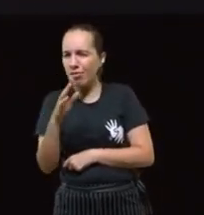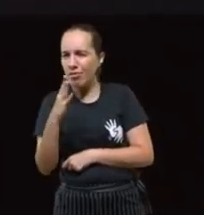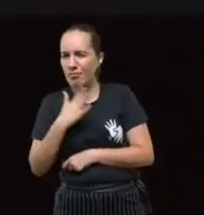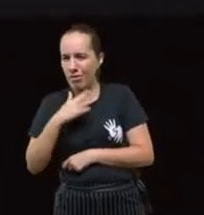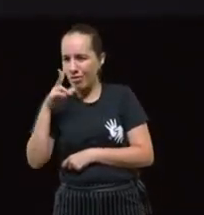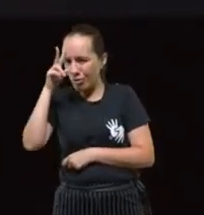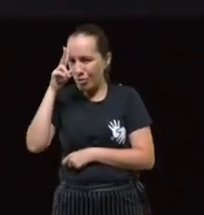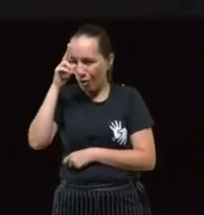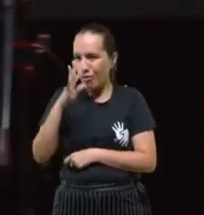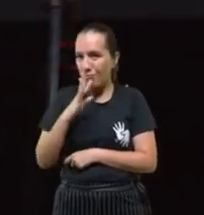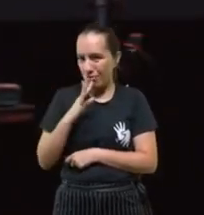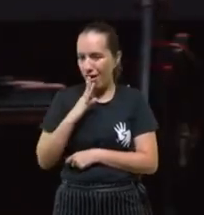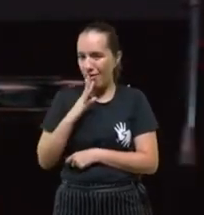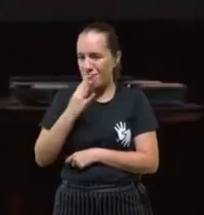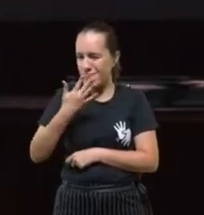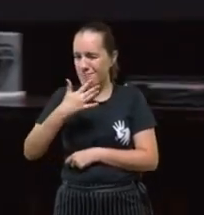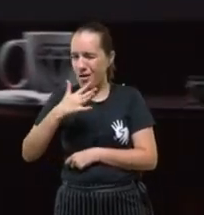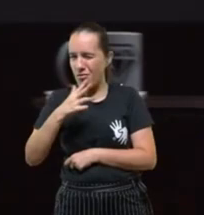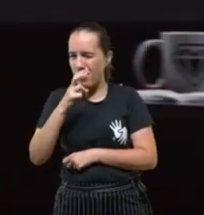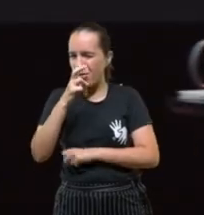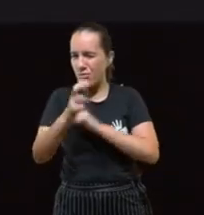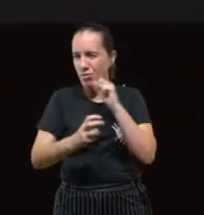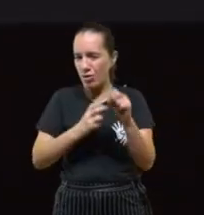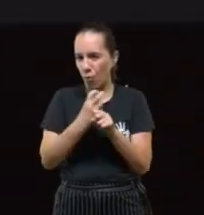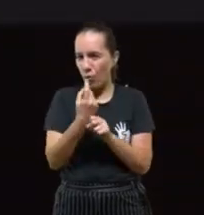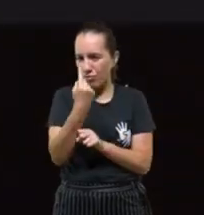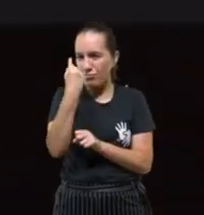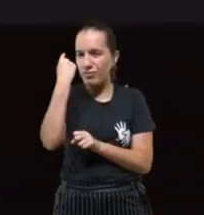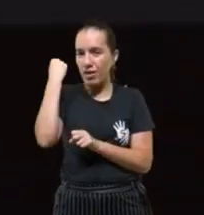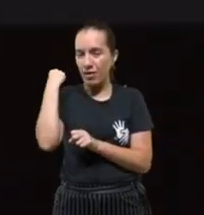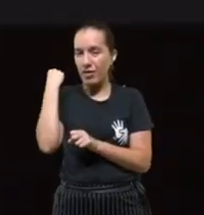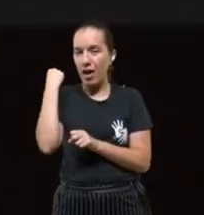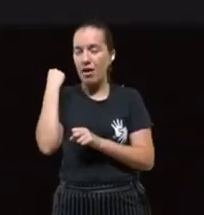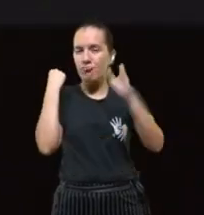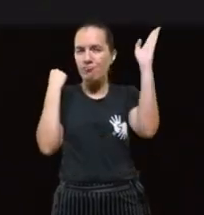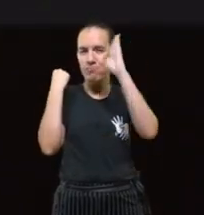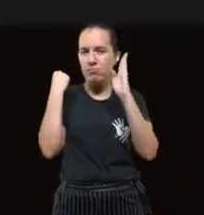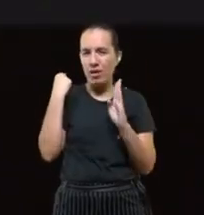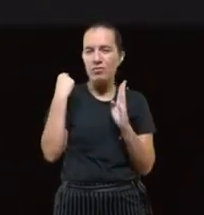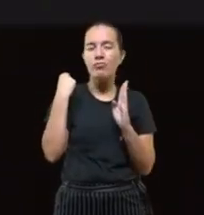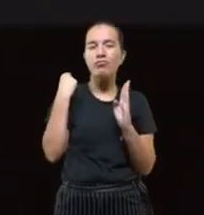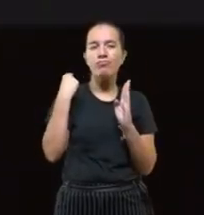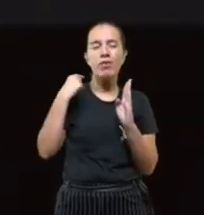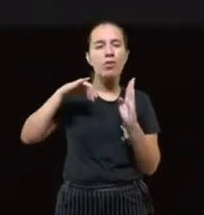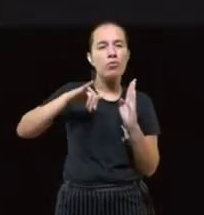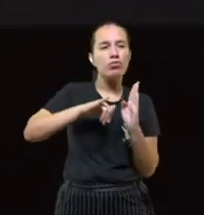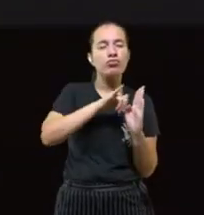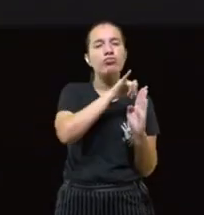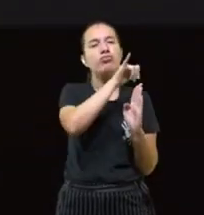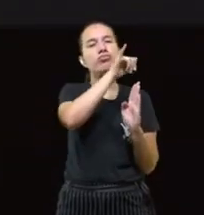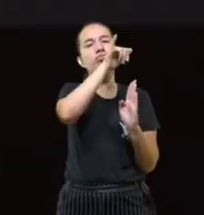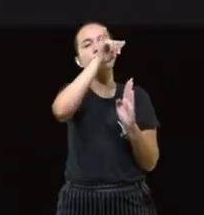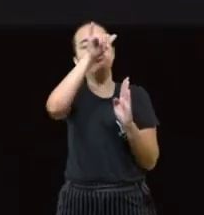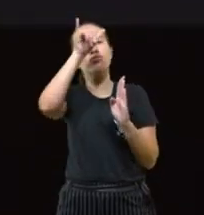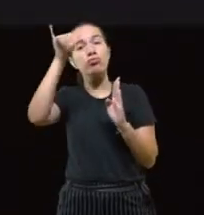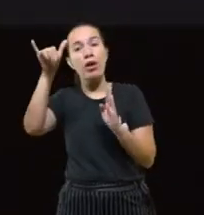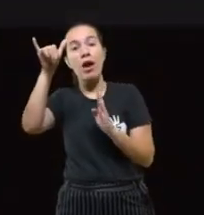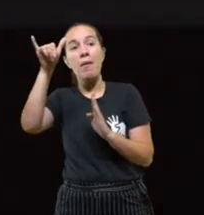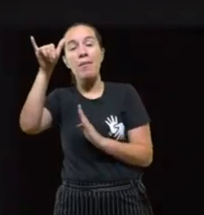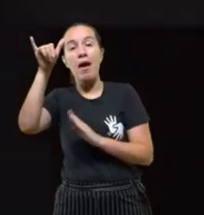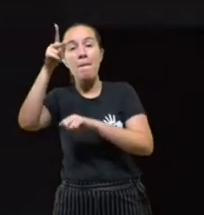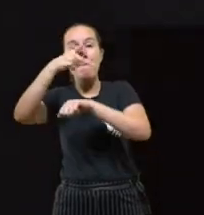5 anos atrás, mais que 5 anos atrás, eu saí do Brasil chorando, né? Eu fui para a